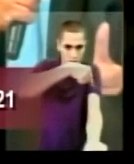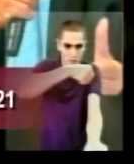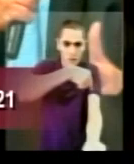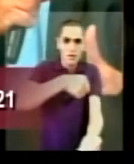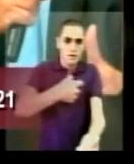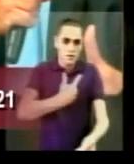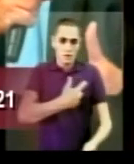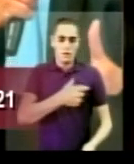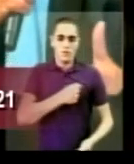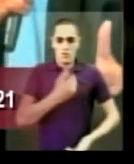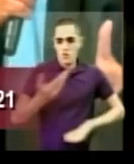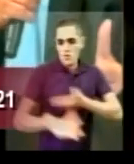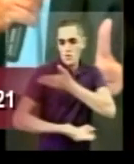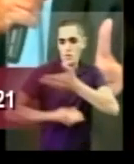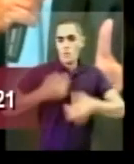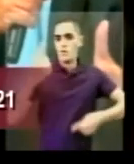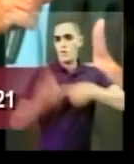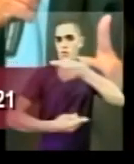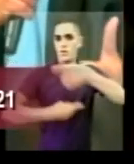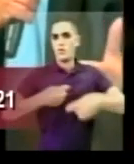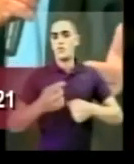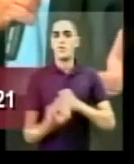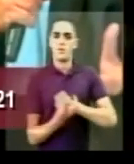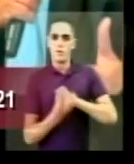e esse